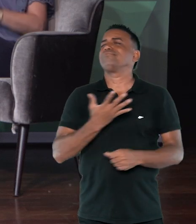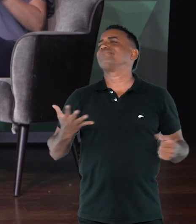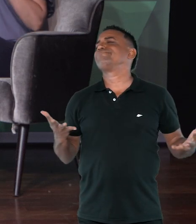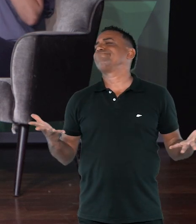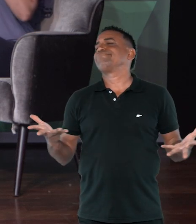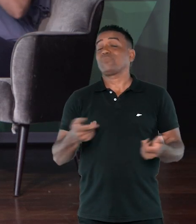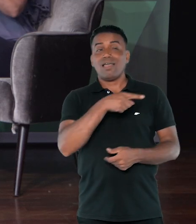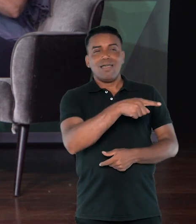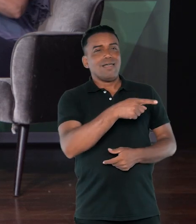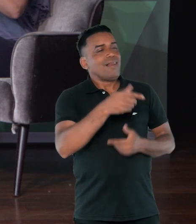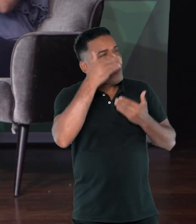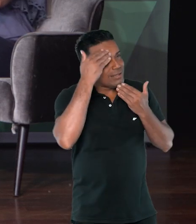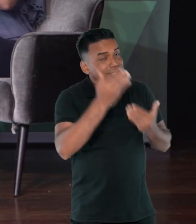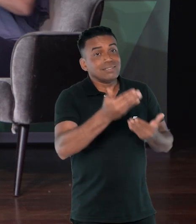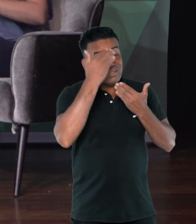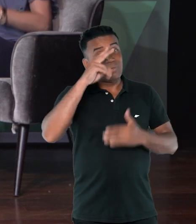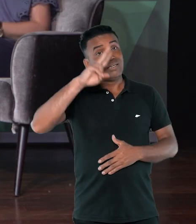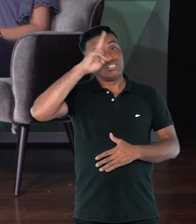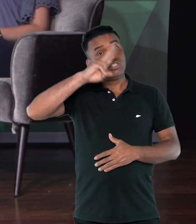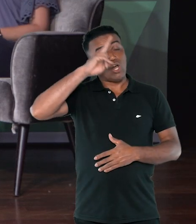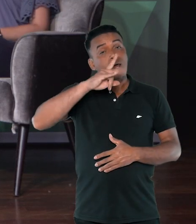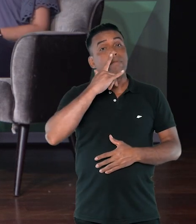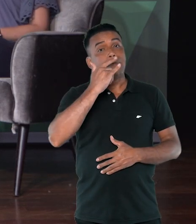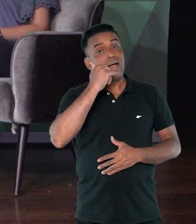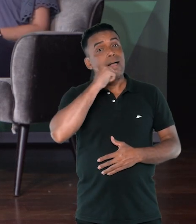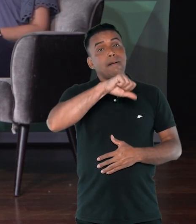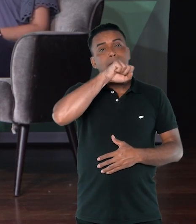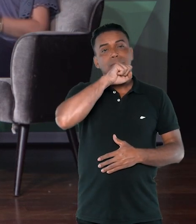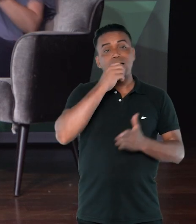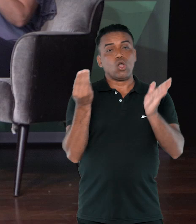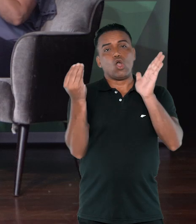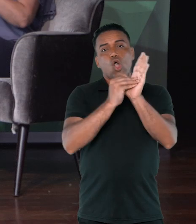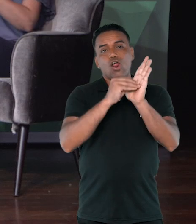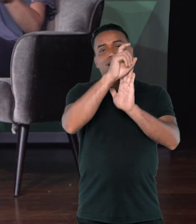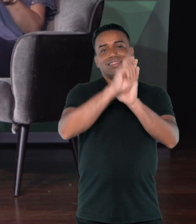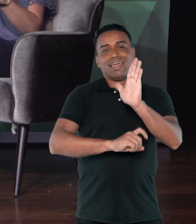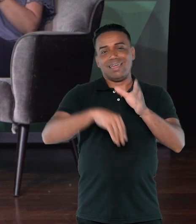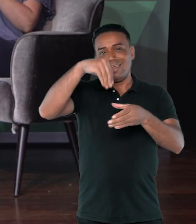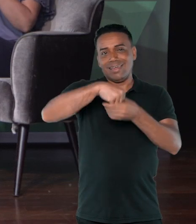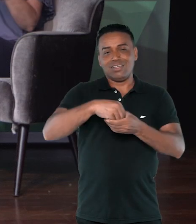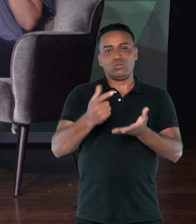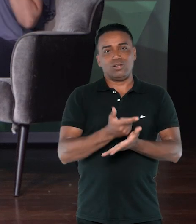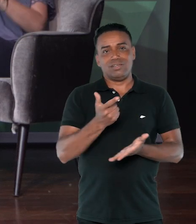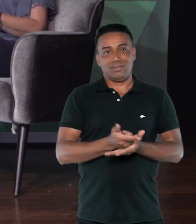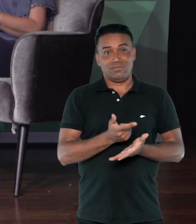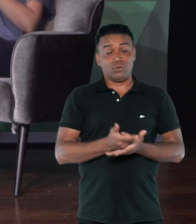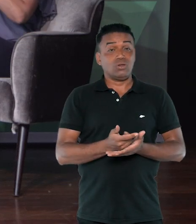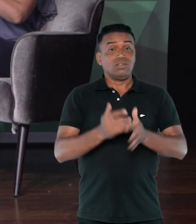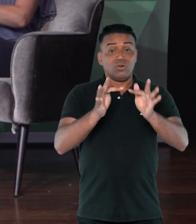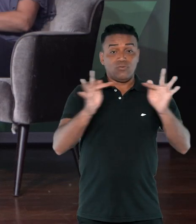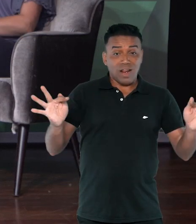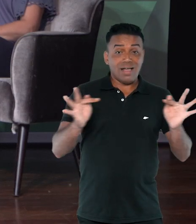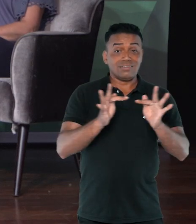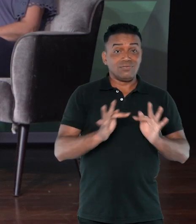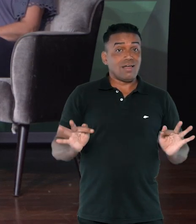mesmo, até com a frase, assim, frases que ela me trouxe, né, quando ela me contou, eu anotei, eu gravei